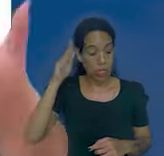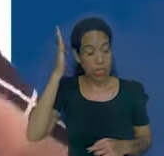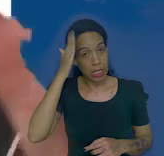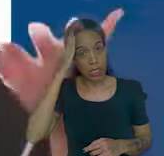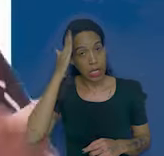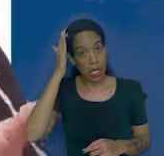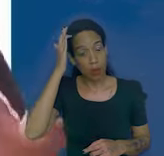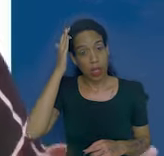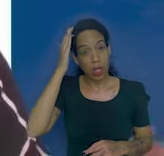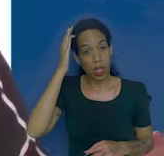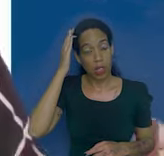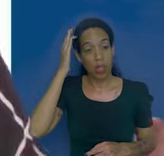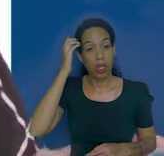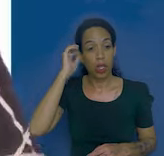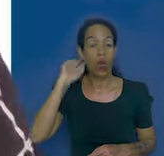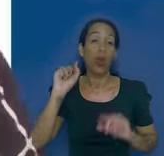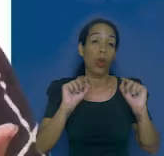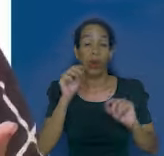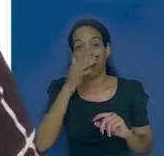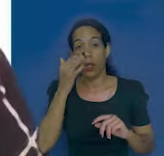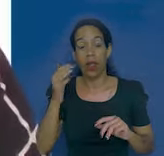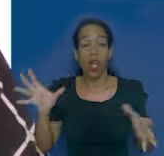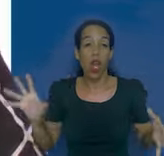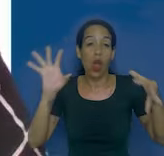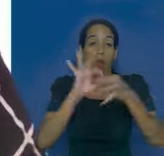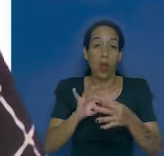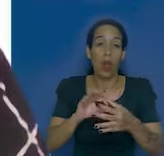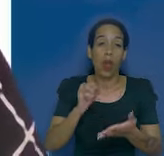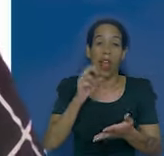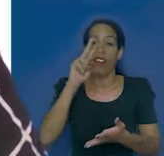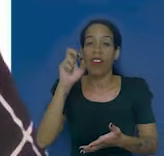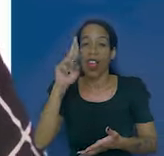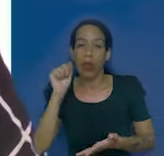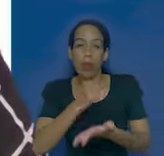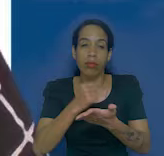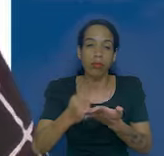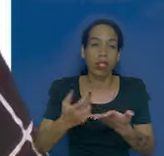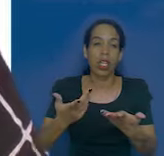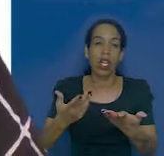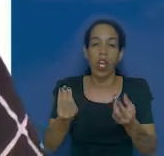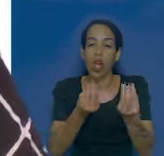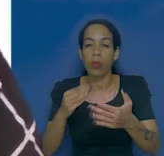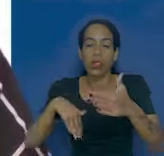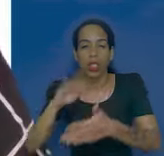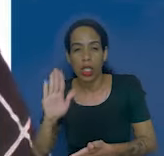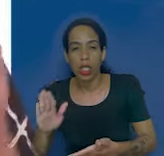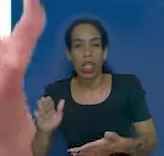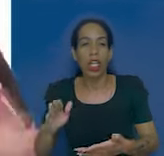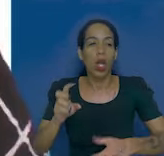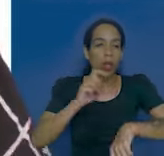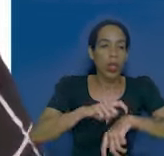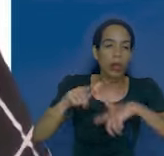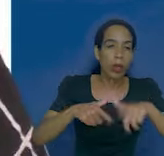sabe, Bianca, enfim, o nosso grosso do dia a dia é o quê? Vínculo, verba rescisória, modalidade de dispensa, jornada de